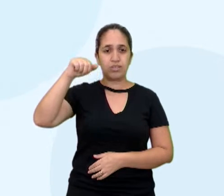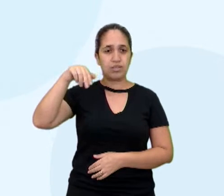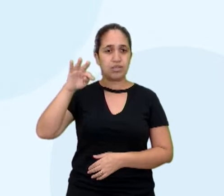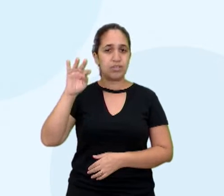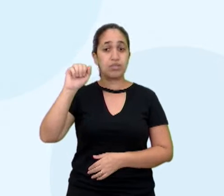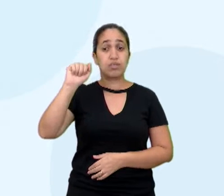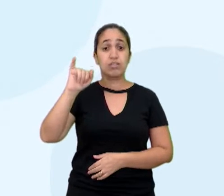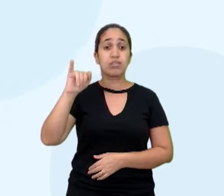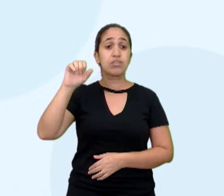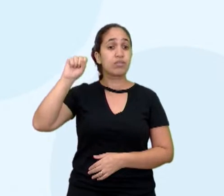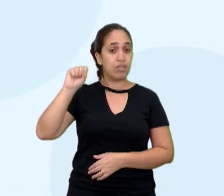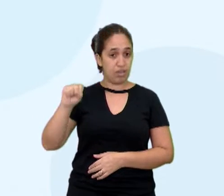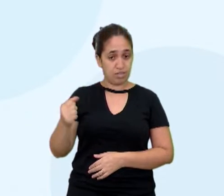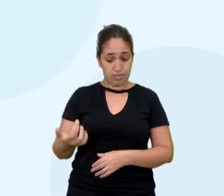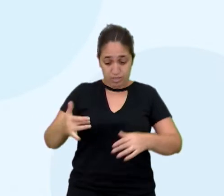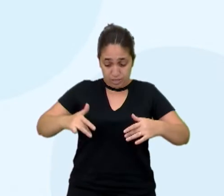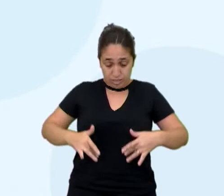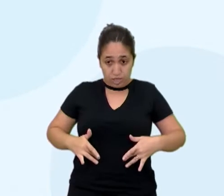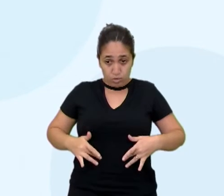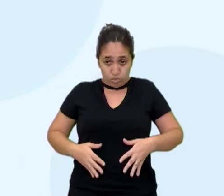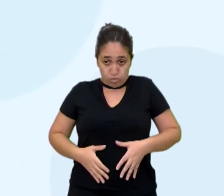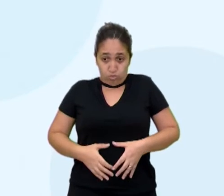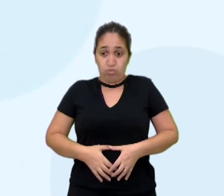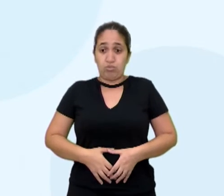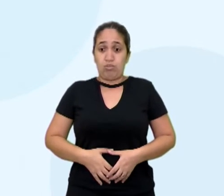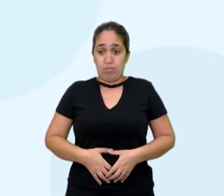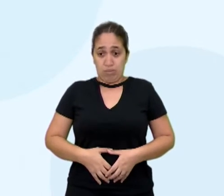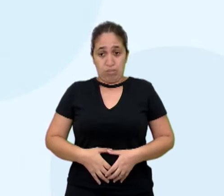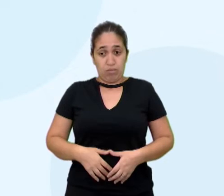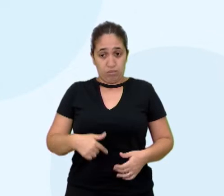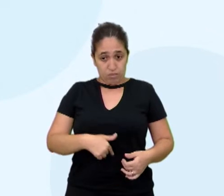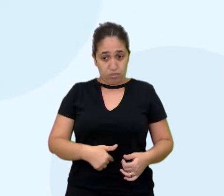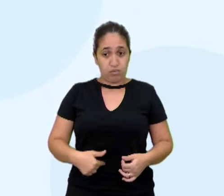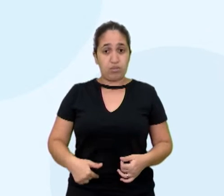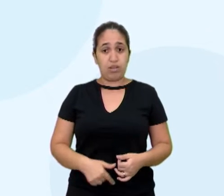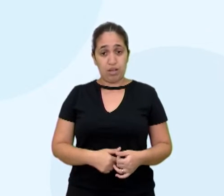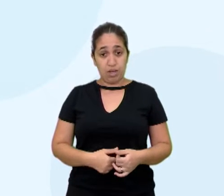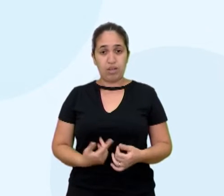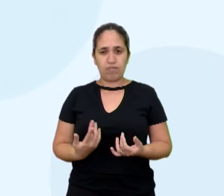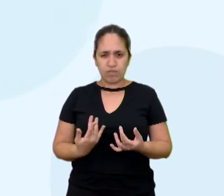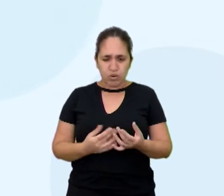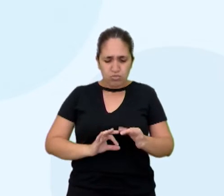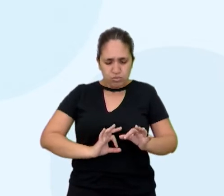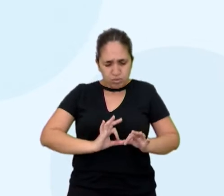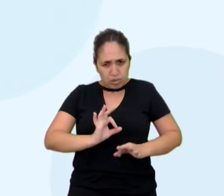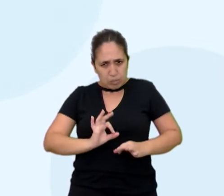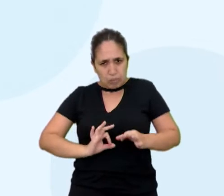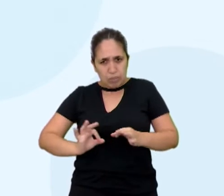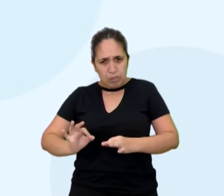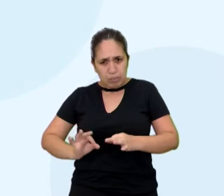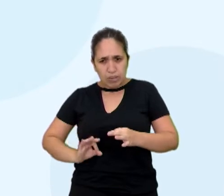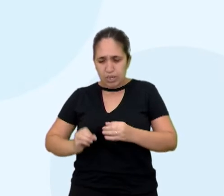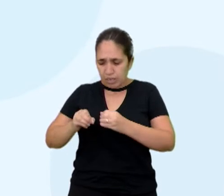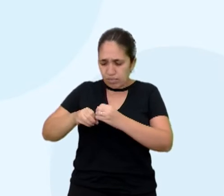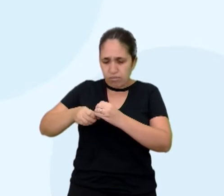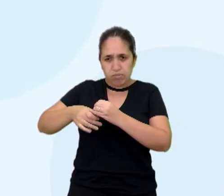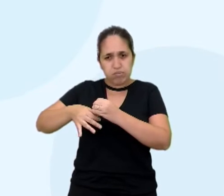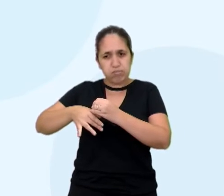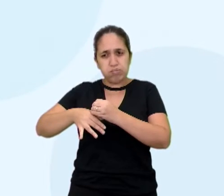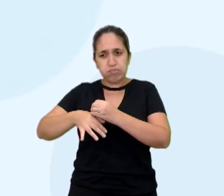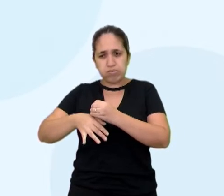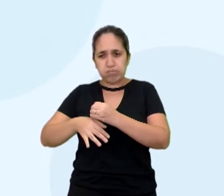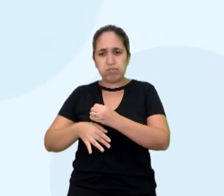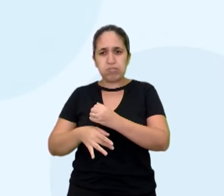E essas células do estômago, eles vão então, né, ser ativados e vão começar a secretar